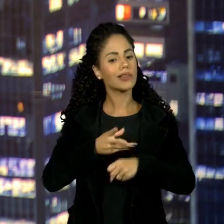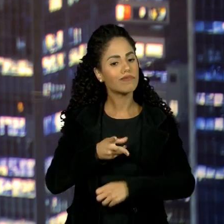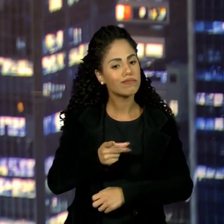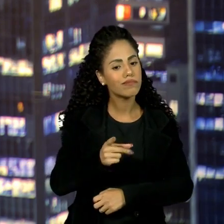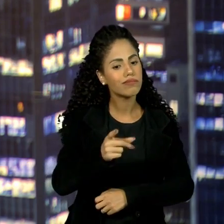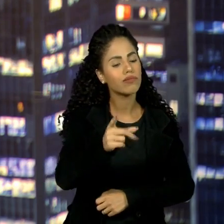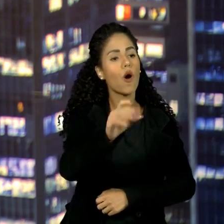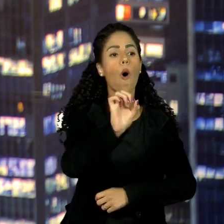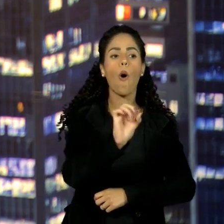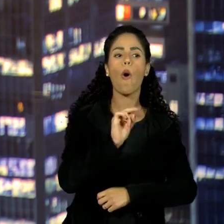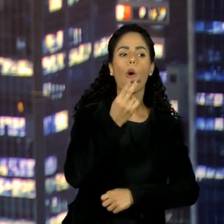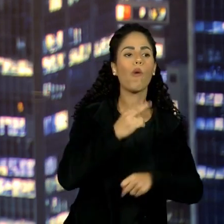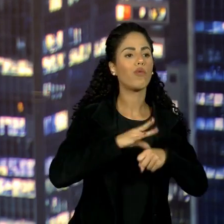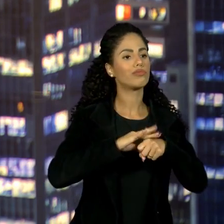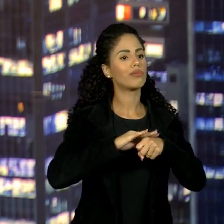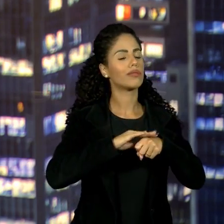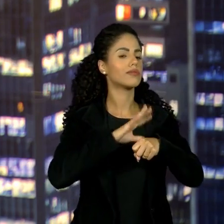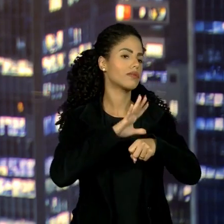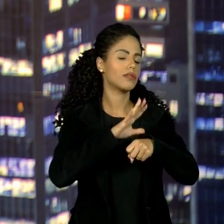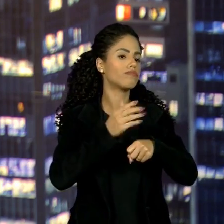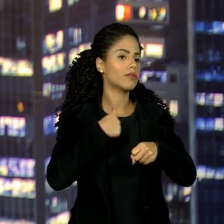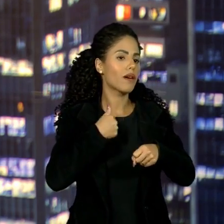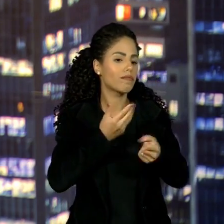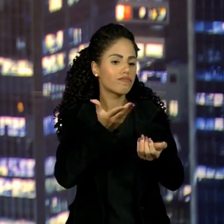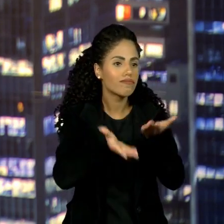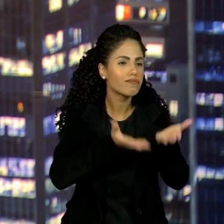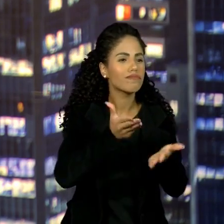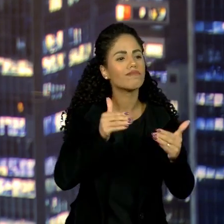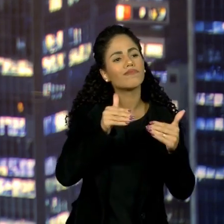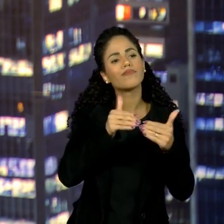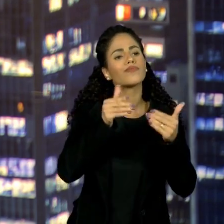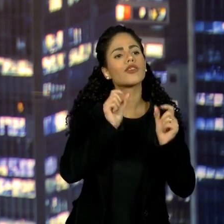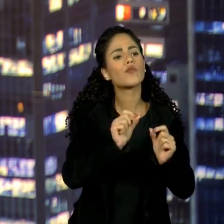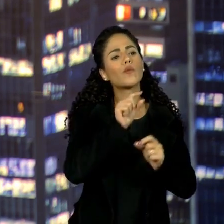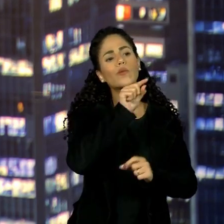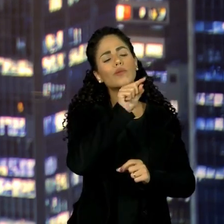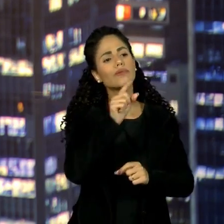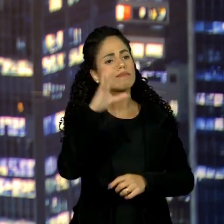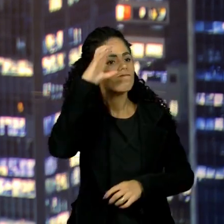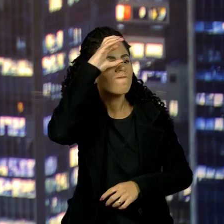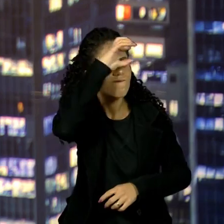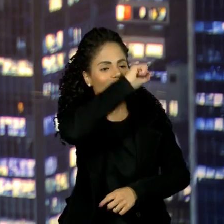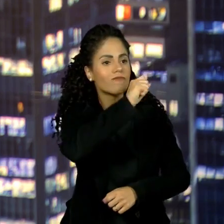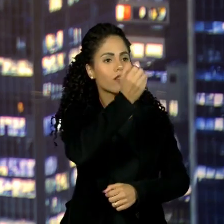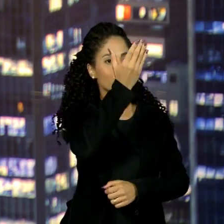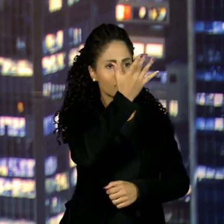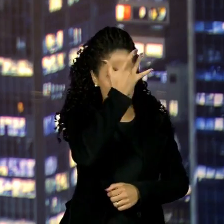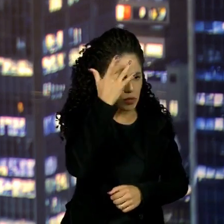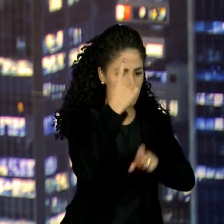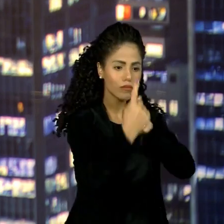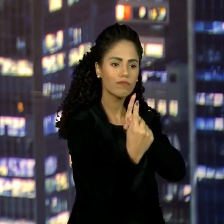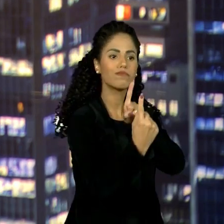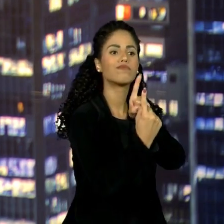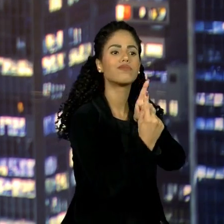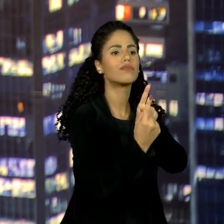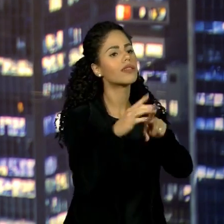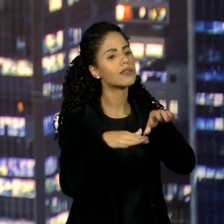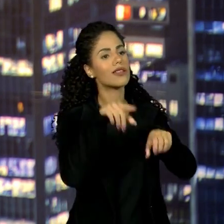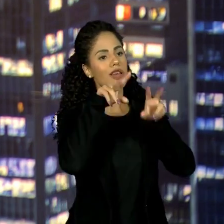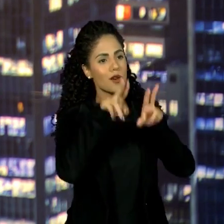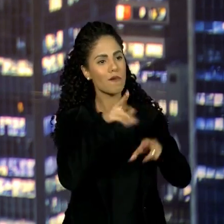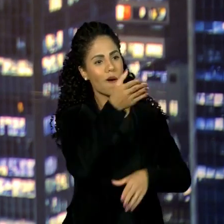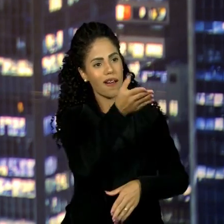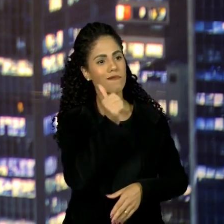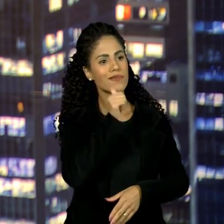de doenças incuráveis, como paliativista que você é, o que você já aprendeu com os pacientes que estavam, né, como a Ana